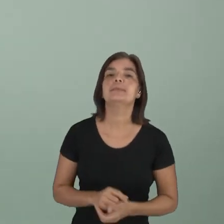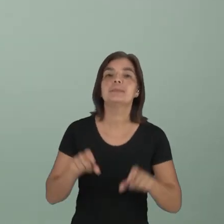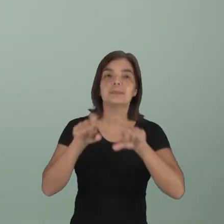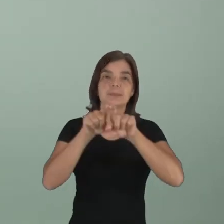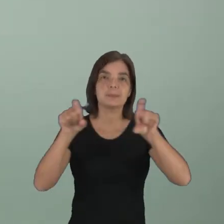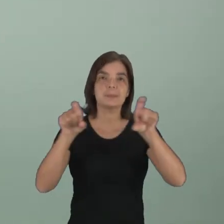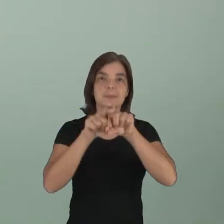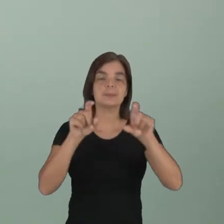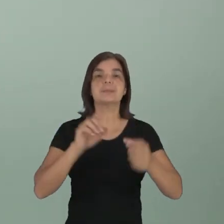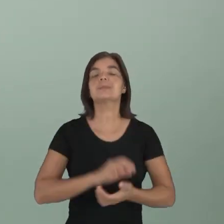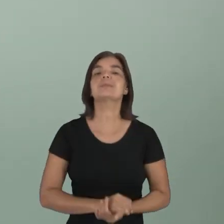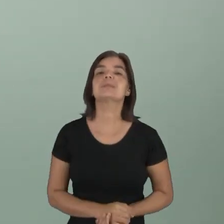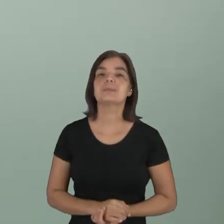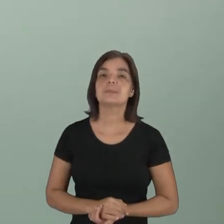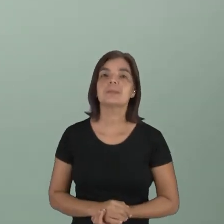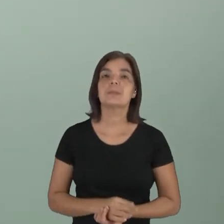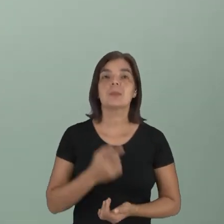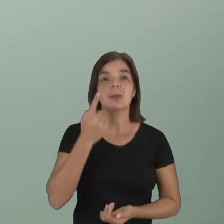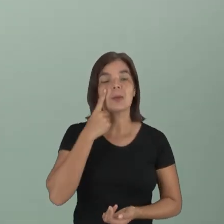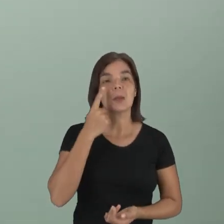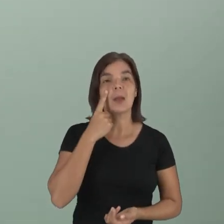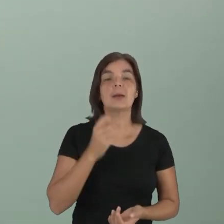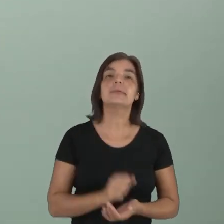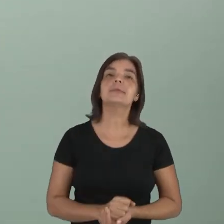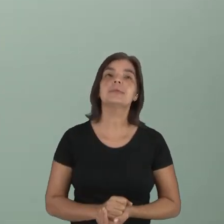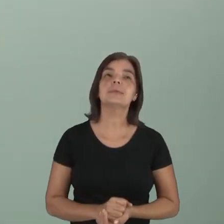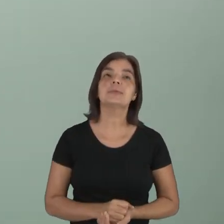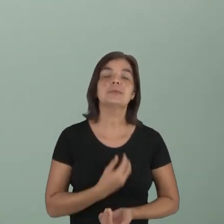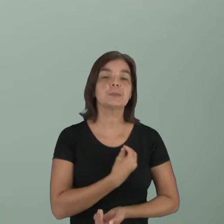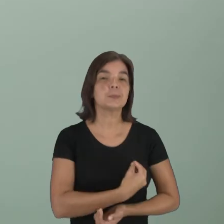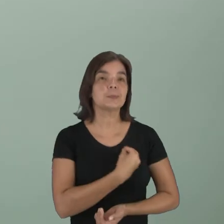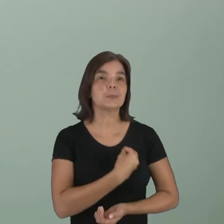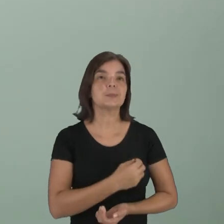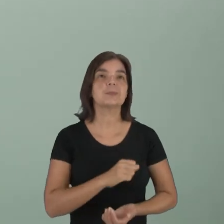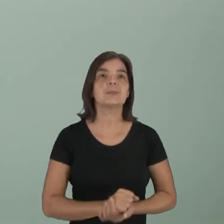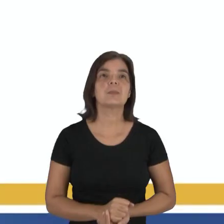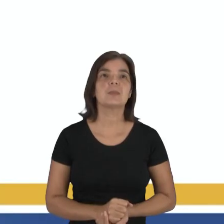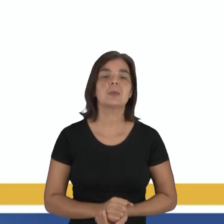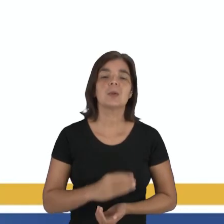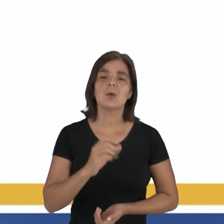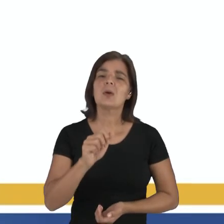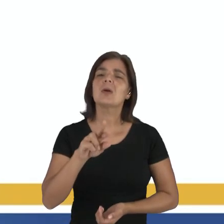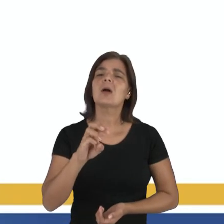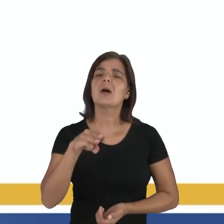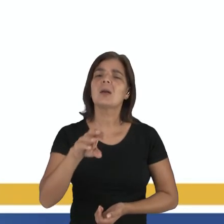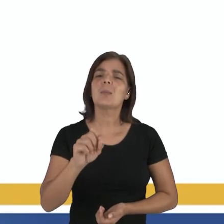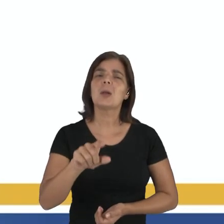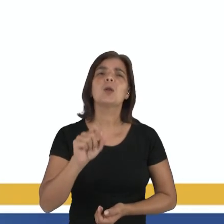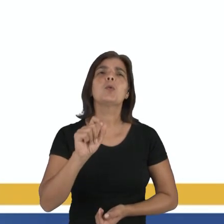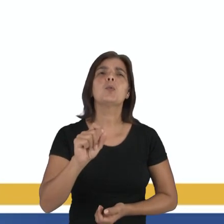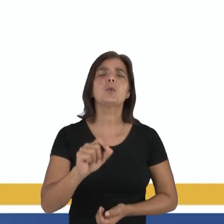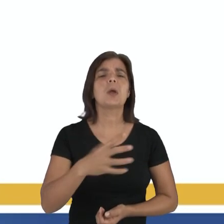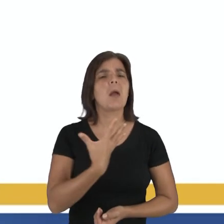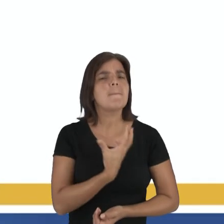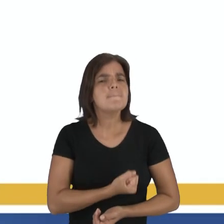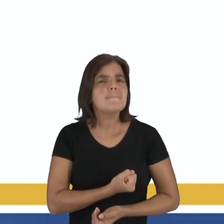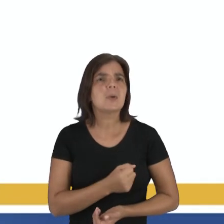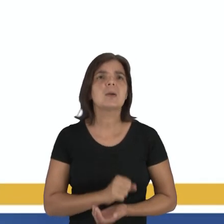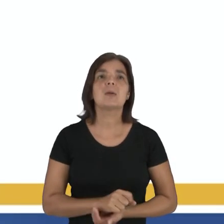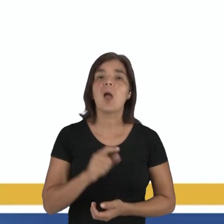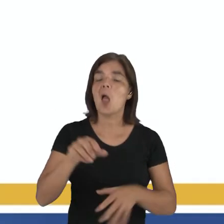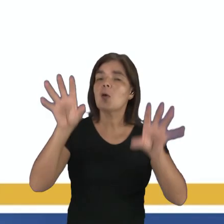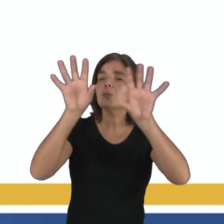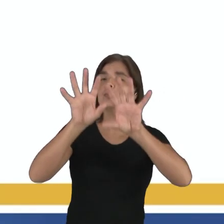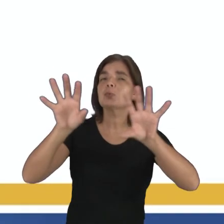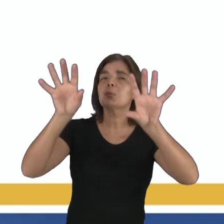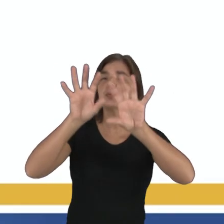observe nessa próxima tirinha as figuras de linguagem presentes. Caramelo, o que é mágoa? É um tipo de